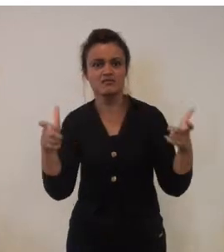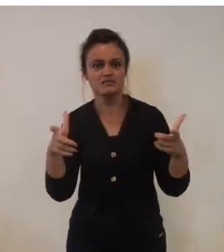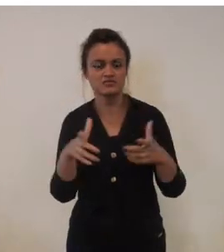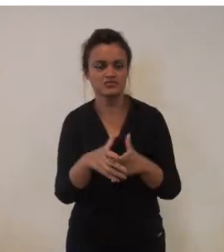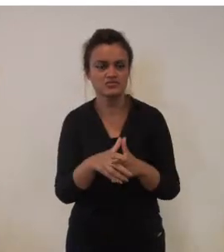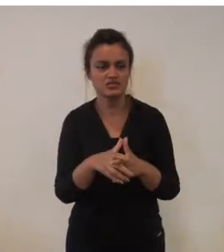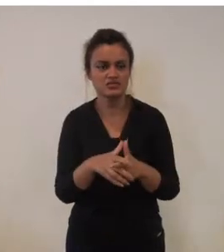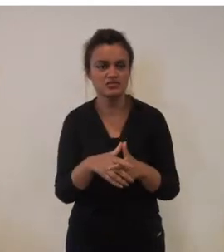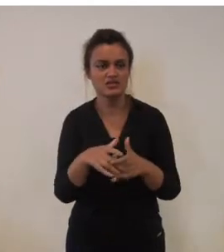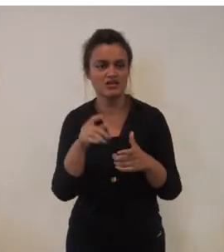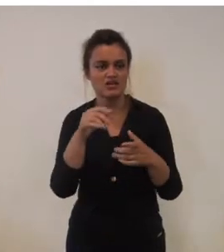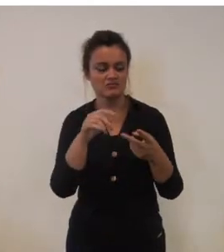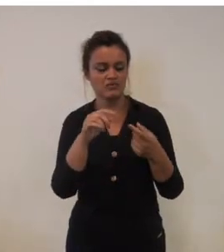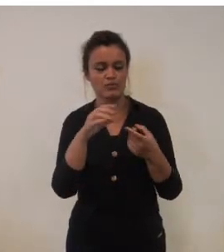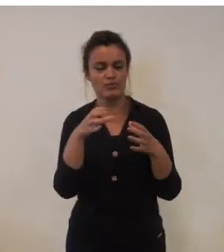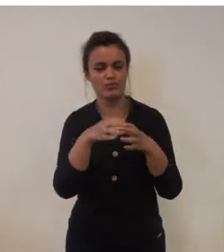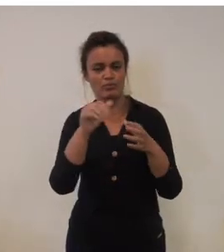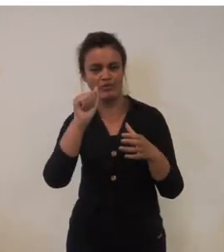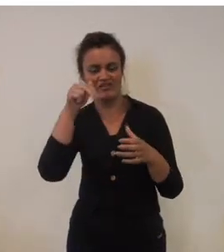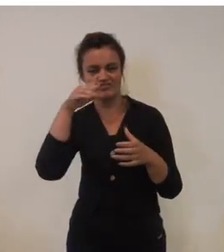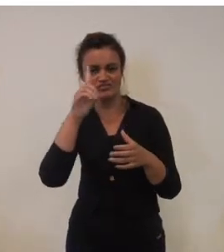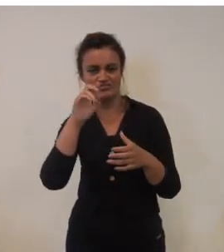a comunidade andina, que